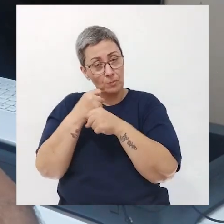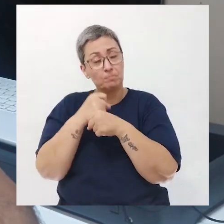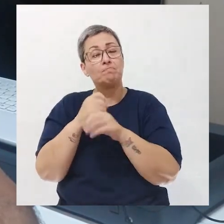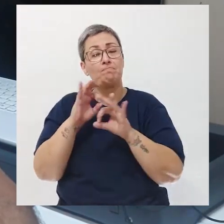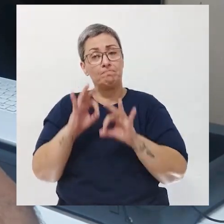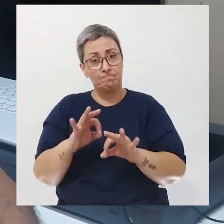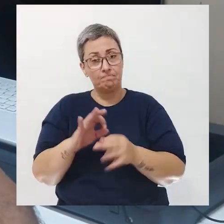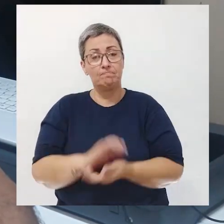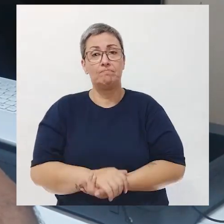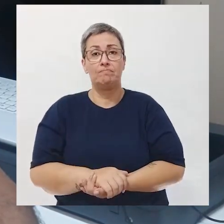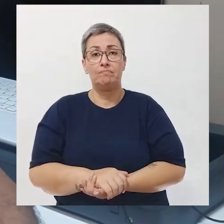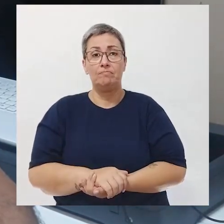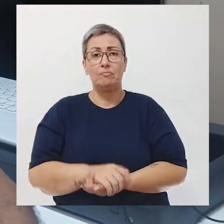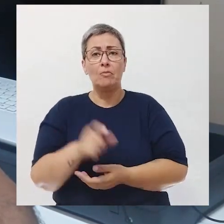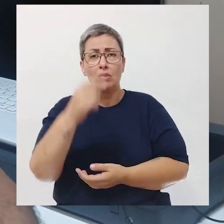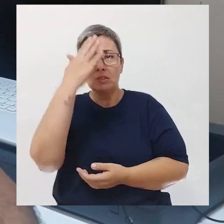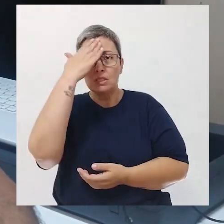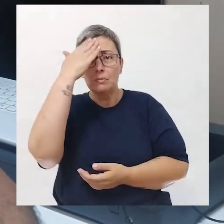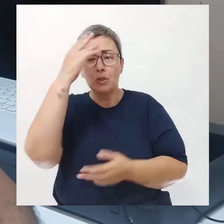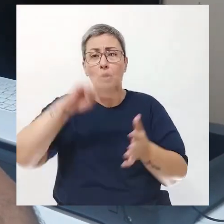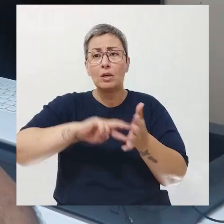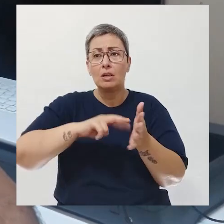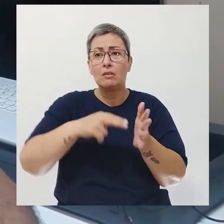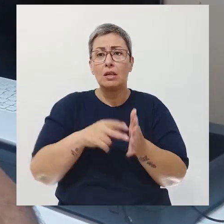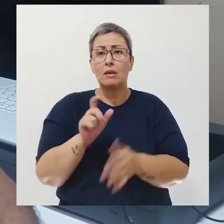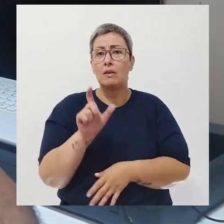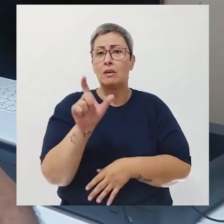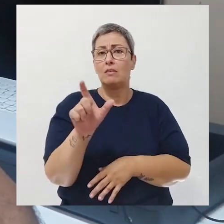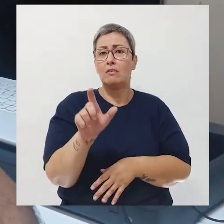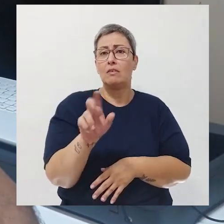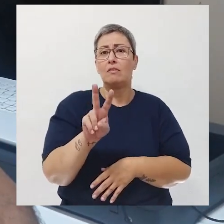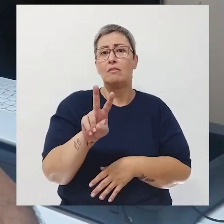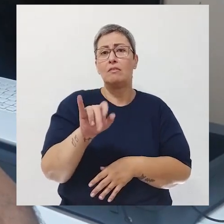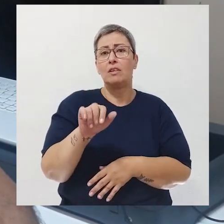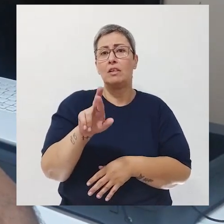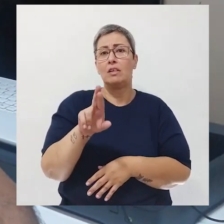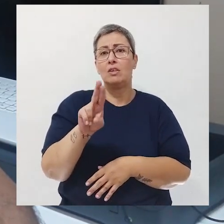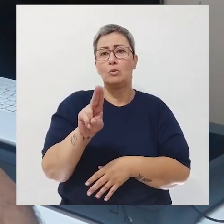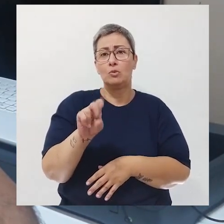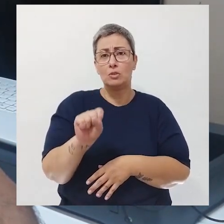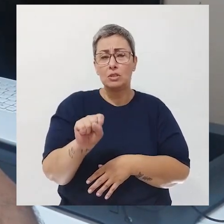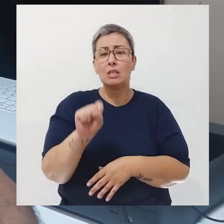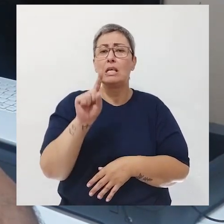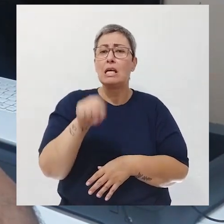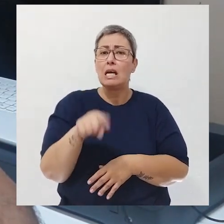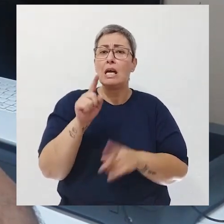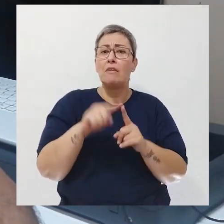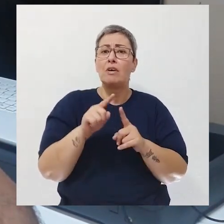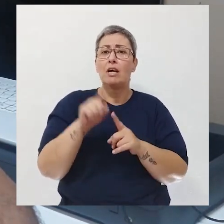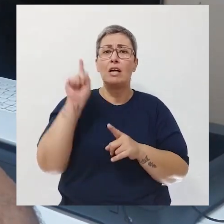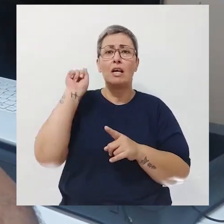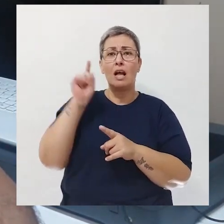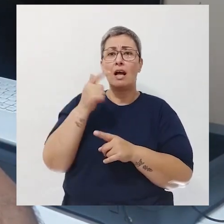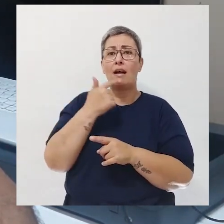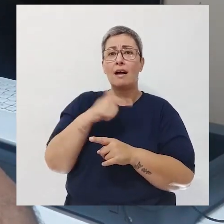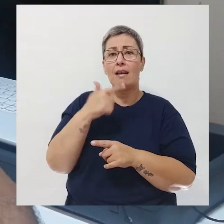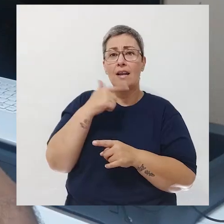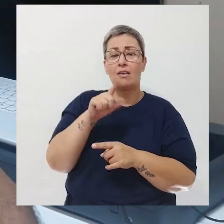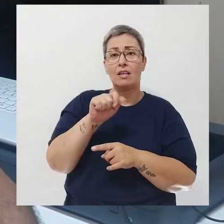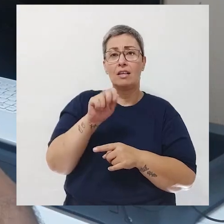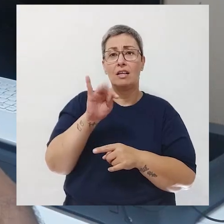do microscópio. Você sabe o que significa a palavra vírus? A palavra vírus, ela vem do